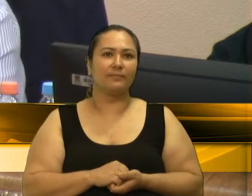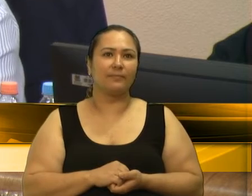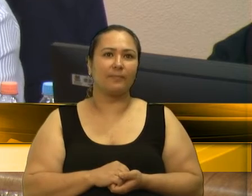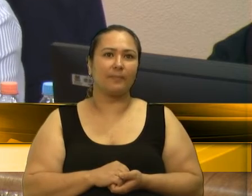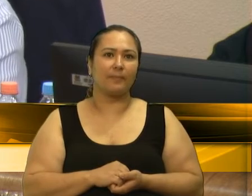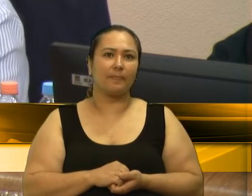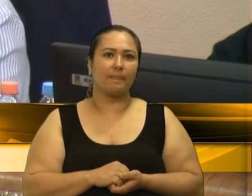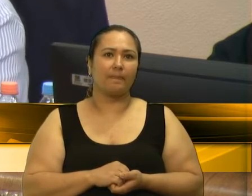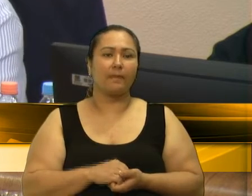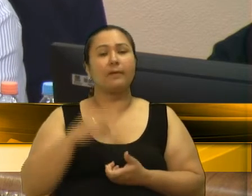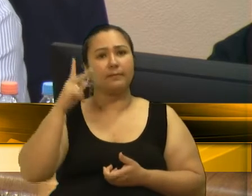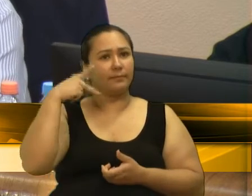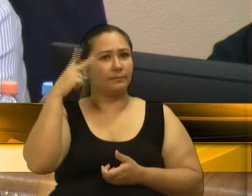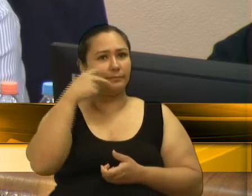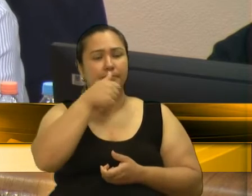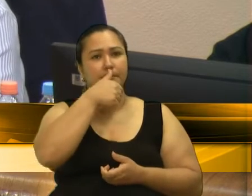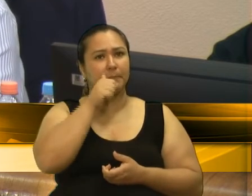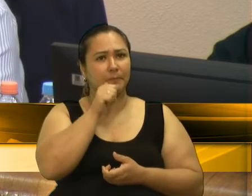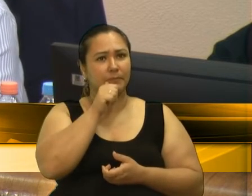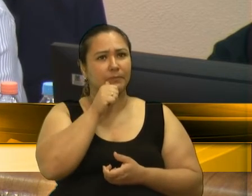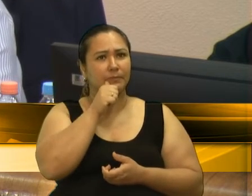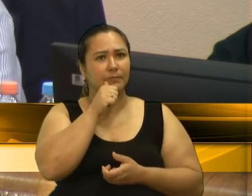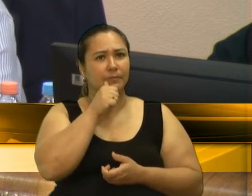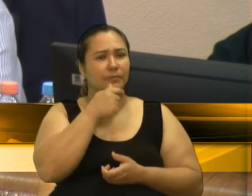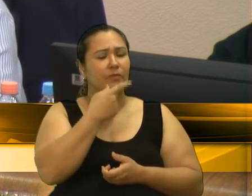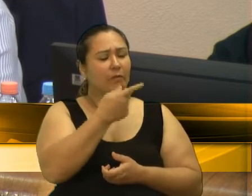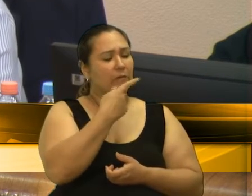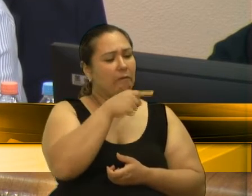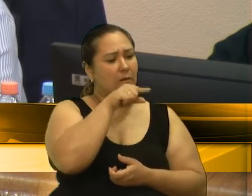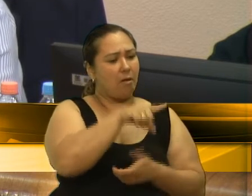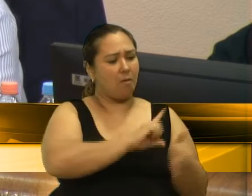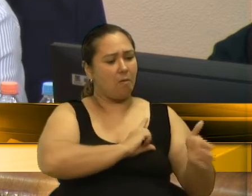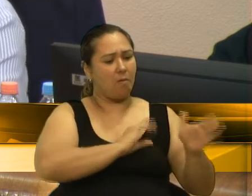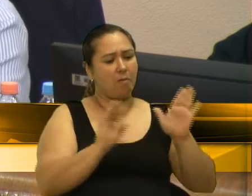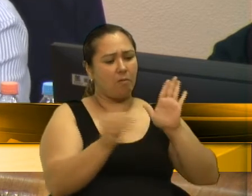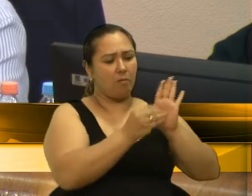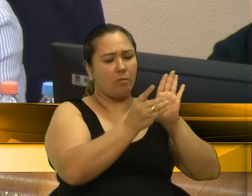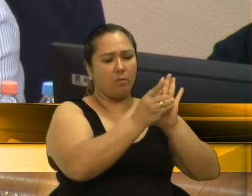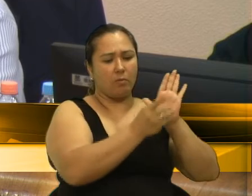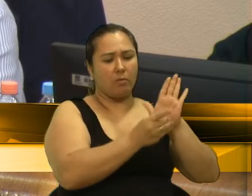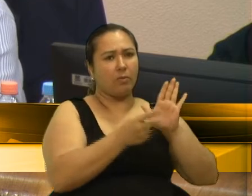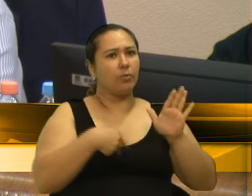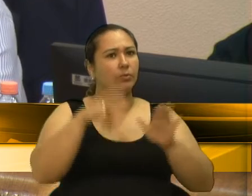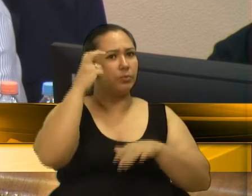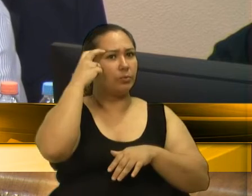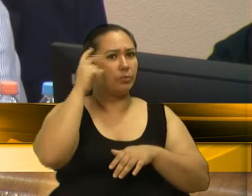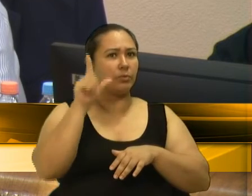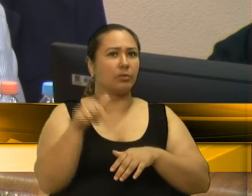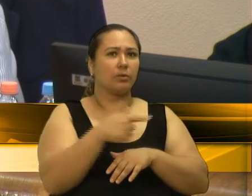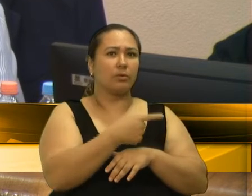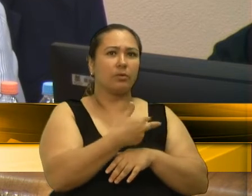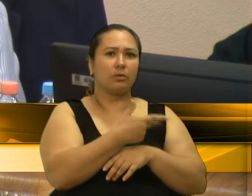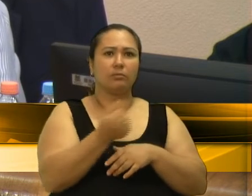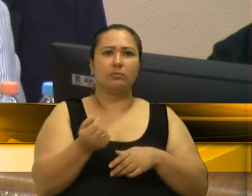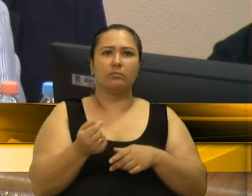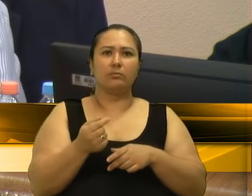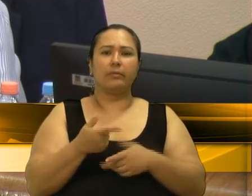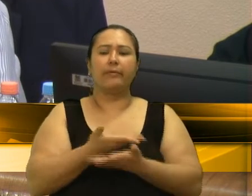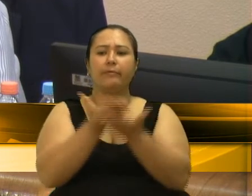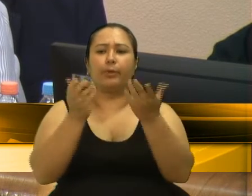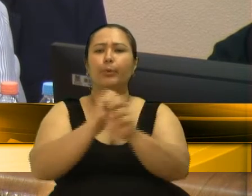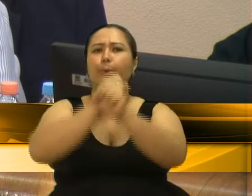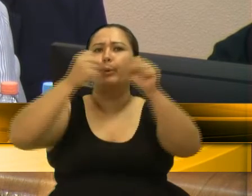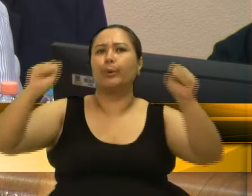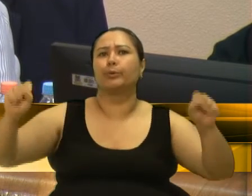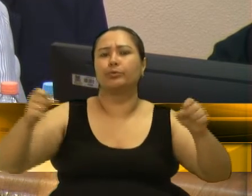Vereadora Paula, o senhor comentou que uma das contribuições ao decreto em relação à cultura foi a questão dos portes dos eventos. Que porte o